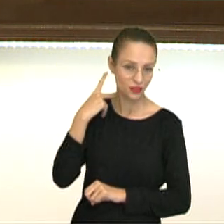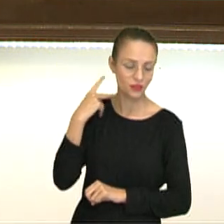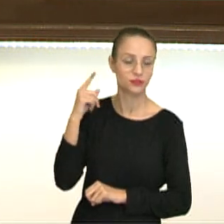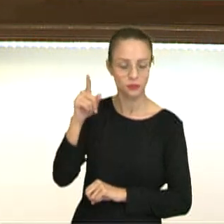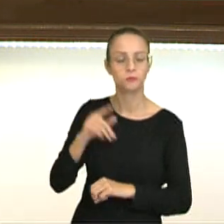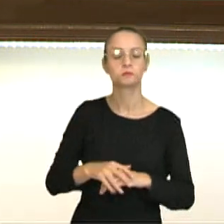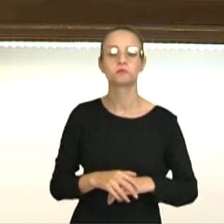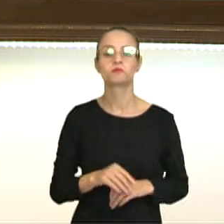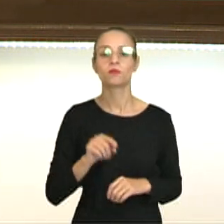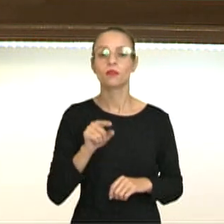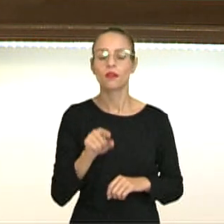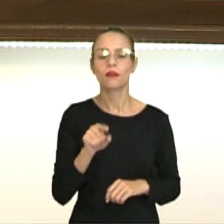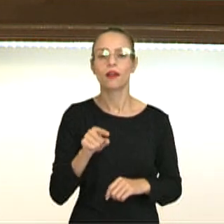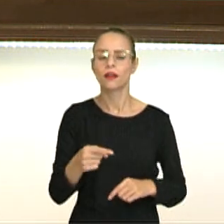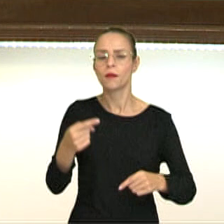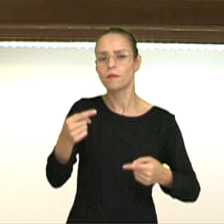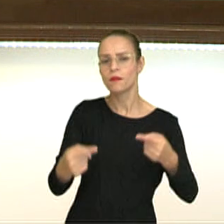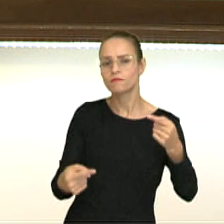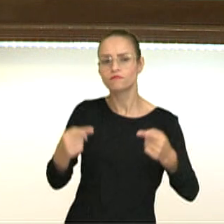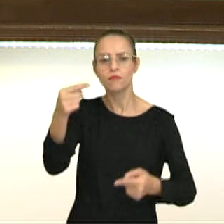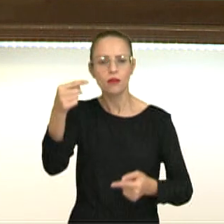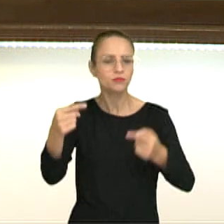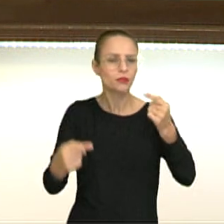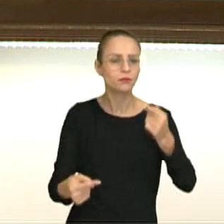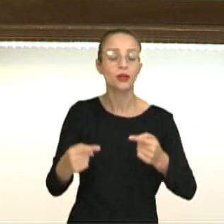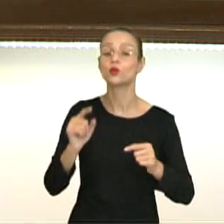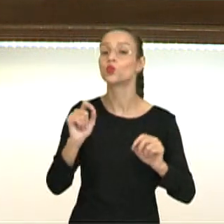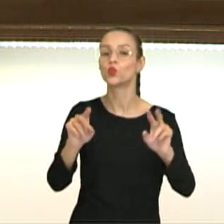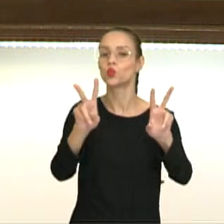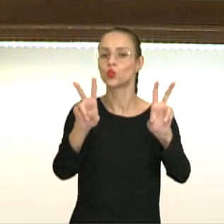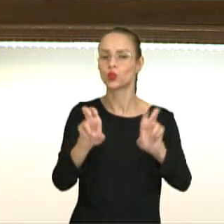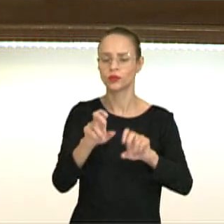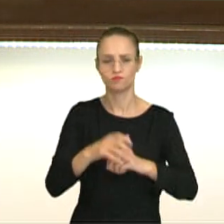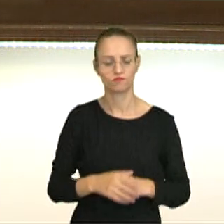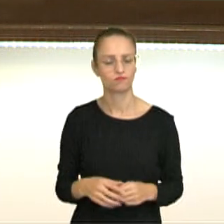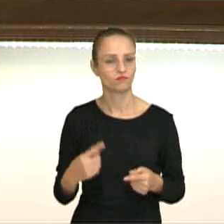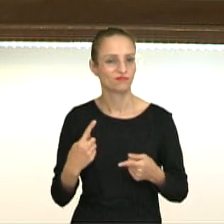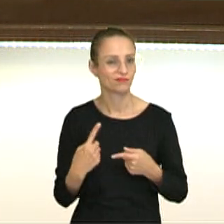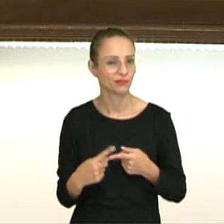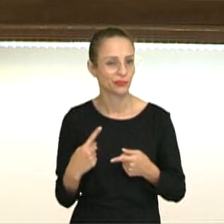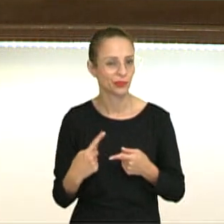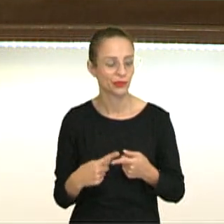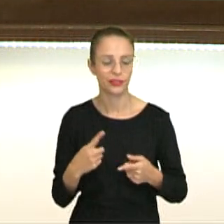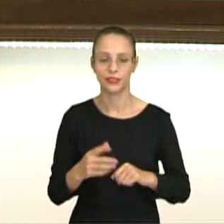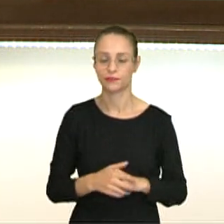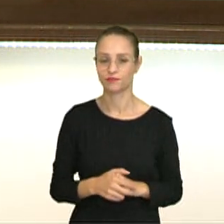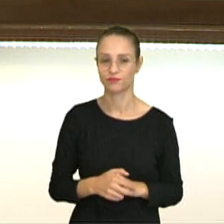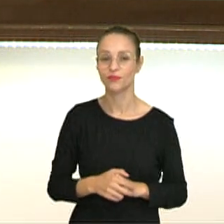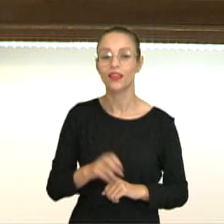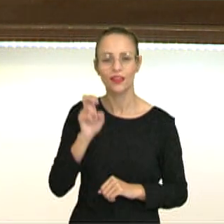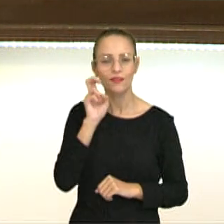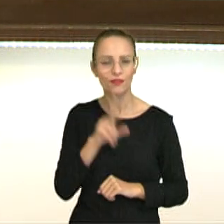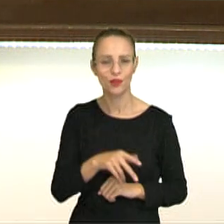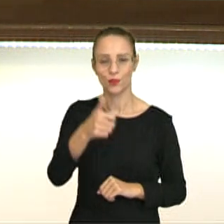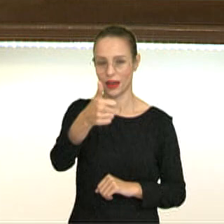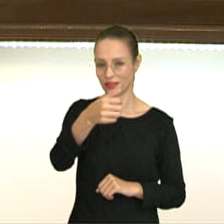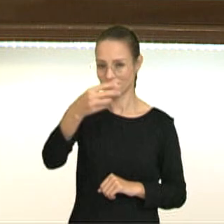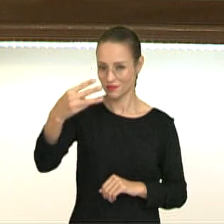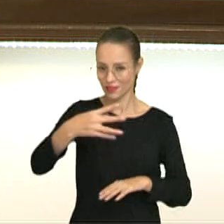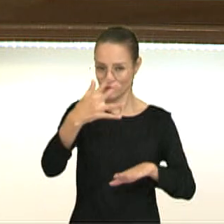né? E eles vão ali se debater numa questão. Por quê? Porque a gente viu que as 13